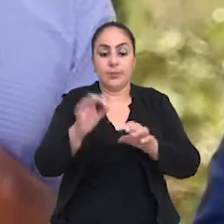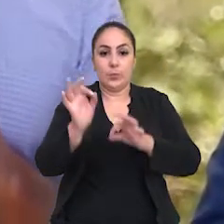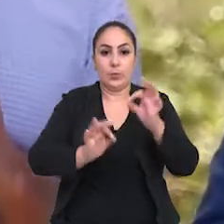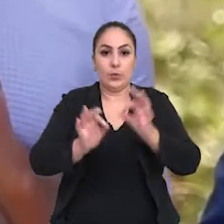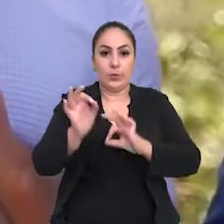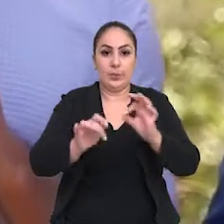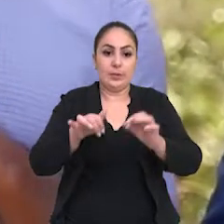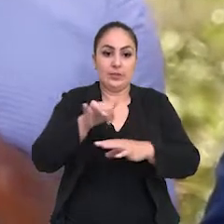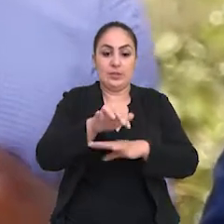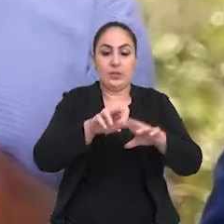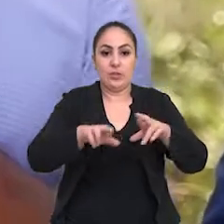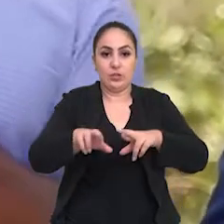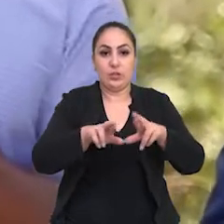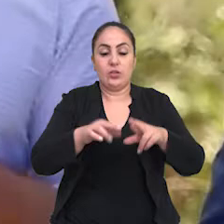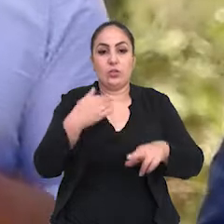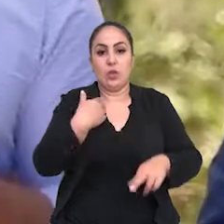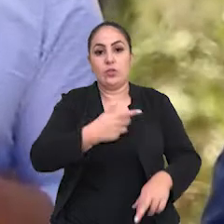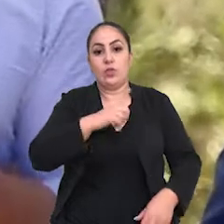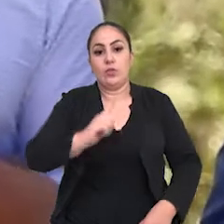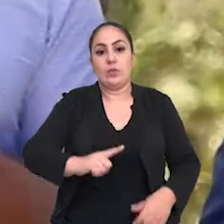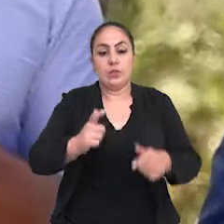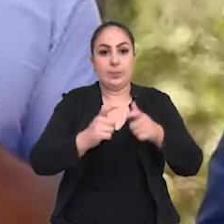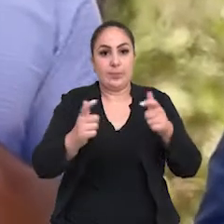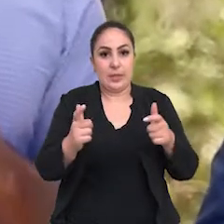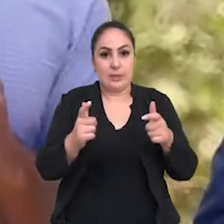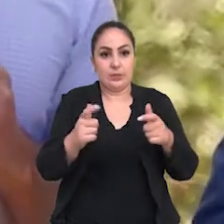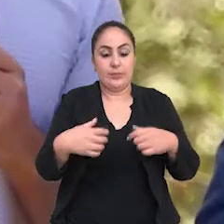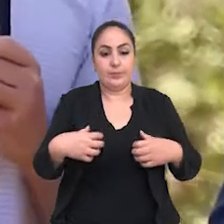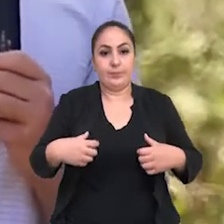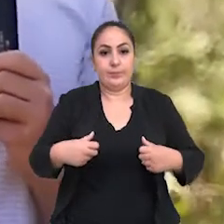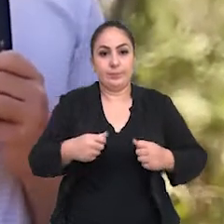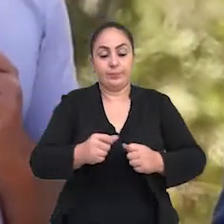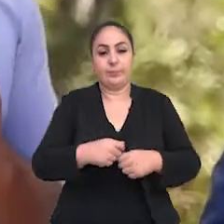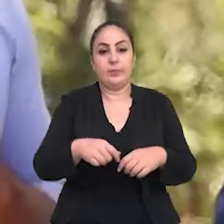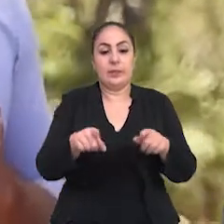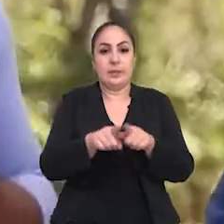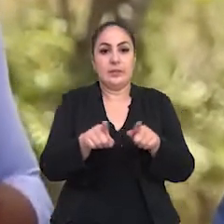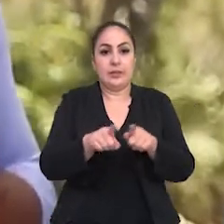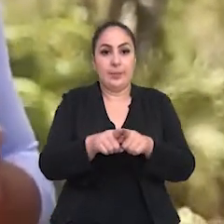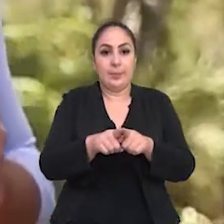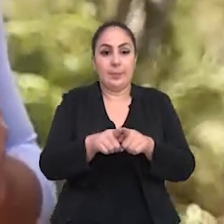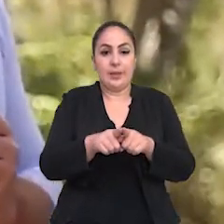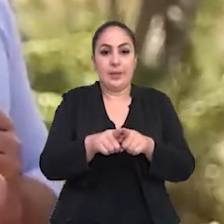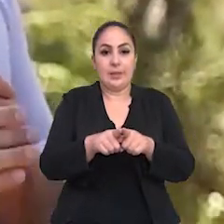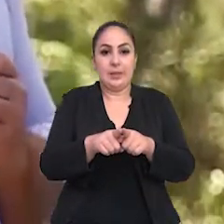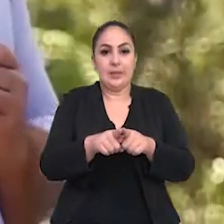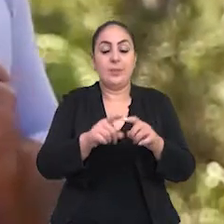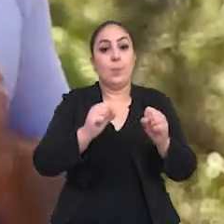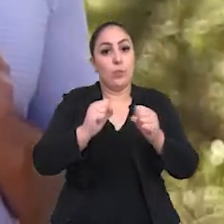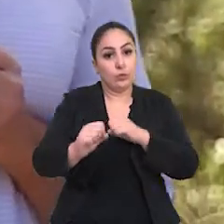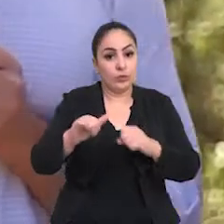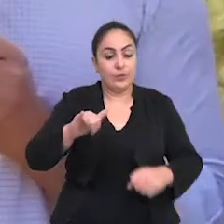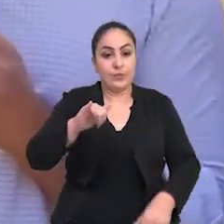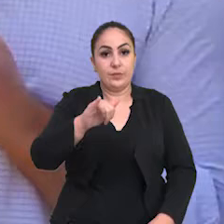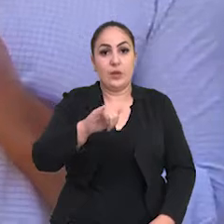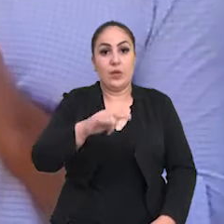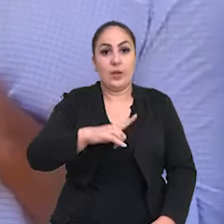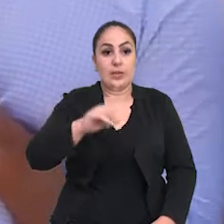no nosso programa de aviação regional, que no nosso governo foi ampliado. As linhas aéreas